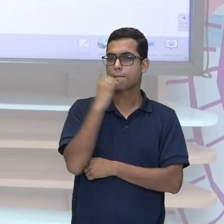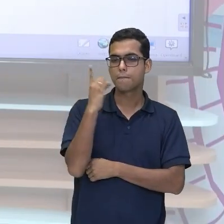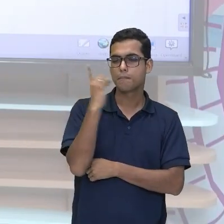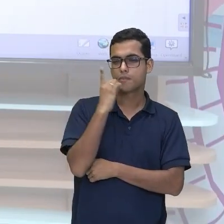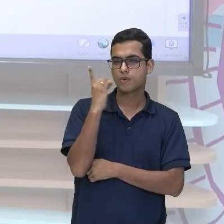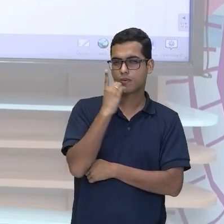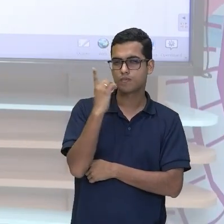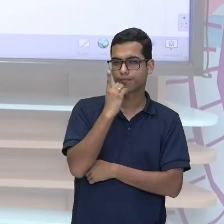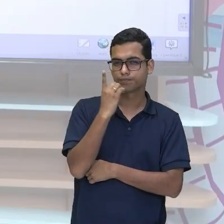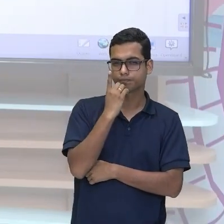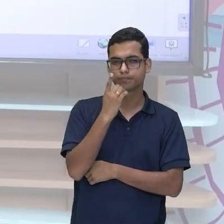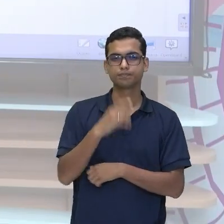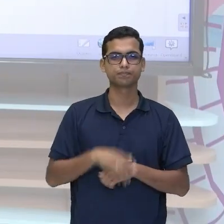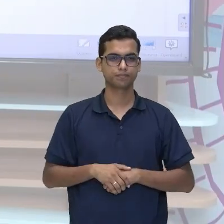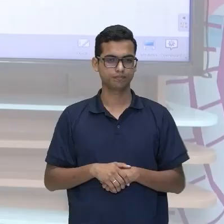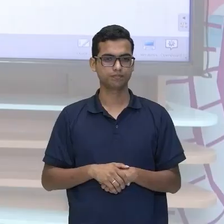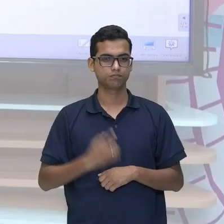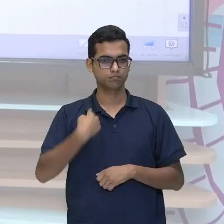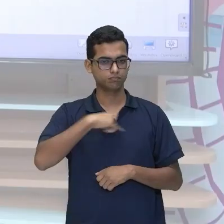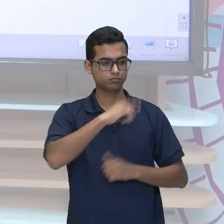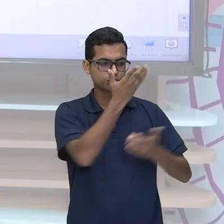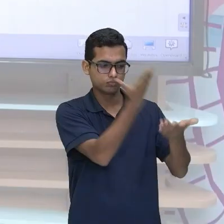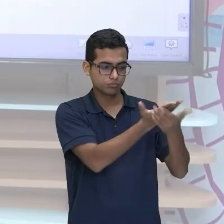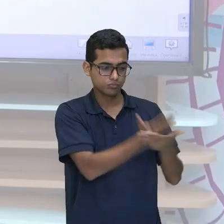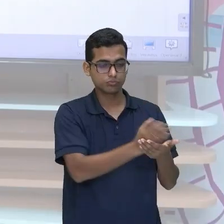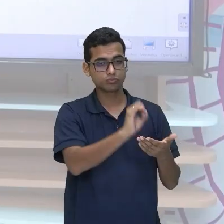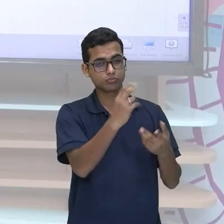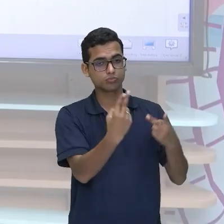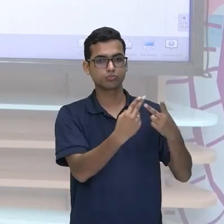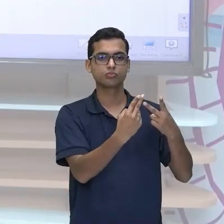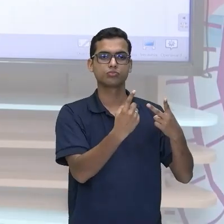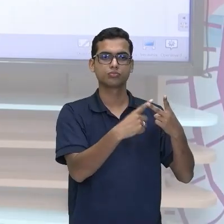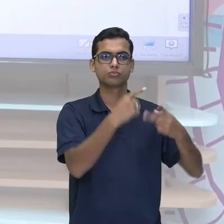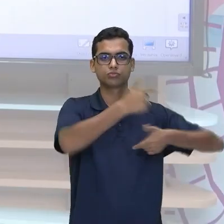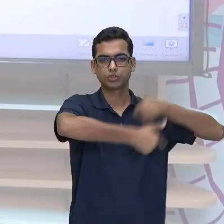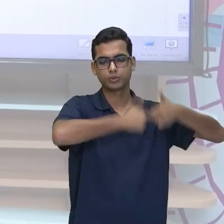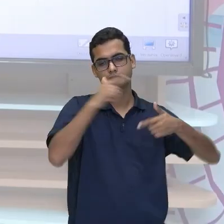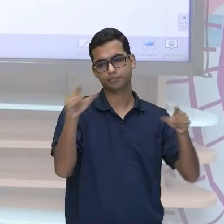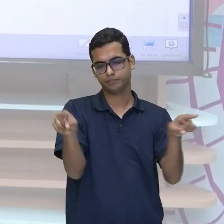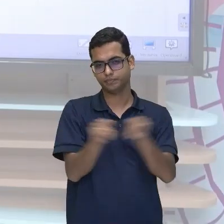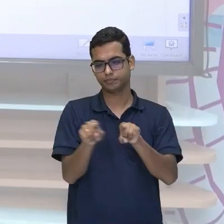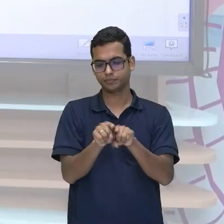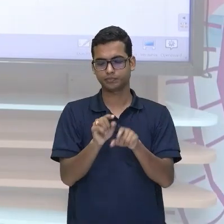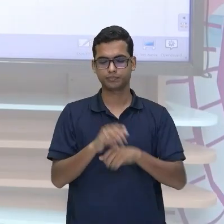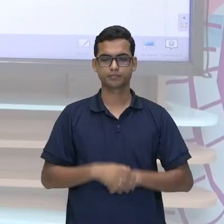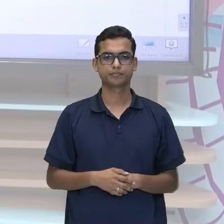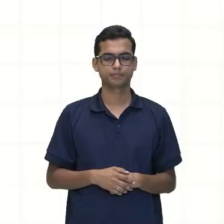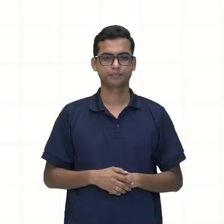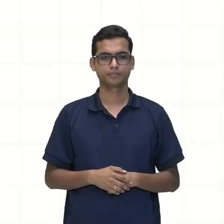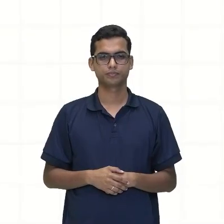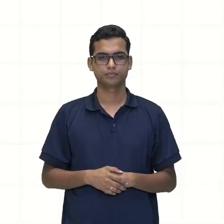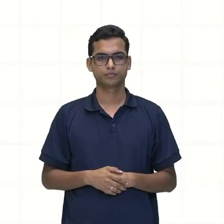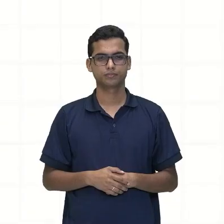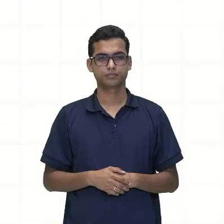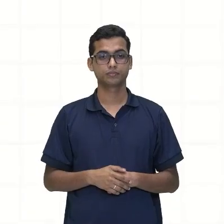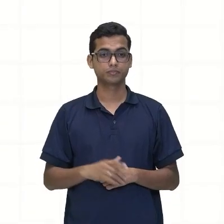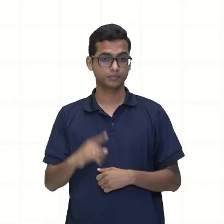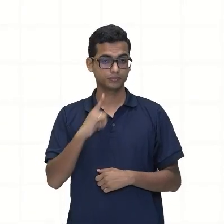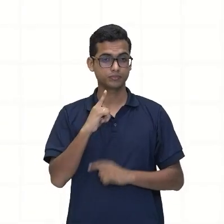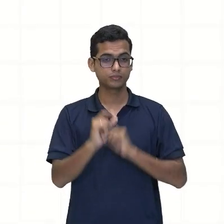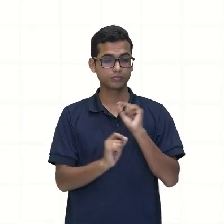muitas das vezes para trabalhar ou até mesmo para estudar, tá bom? Aí nós temos as migrações nas regiões brasileiras, né?